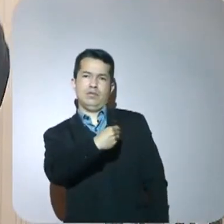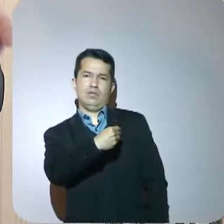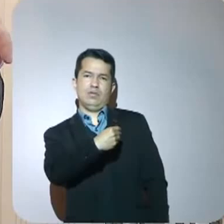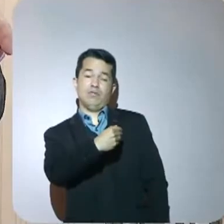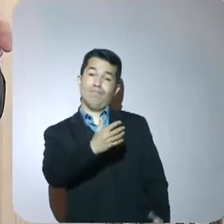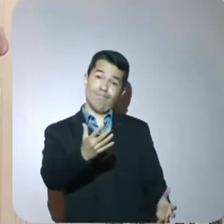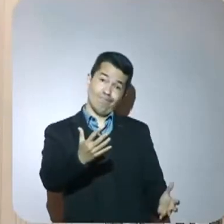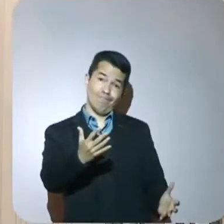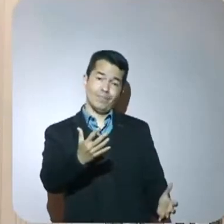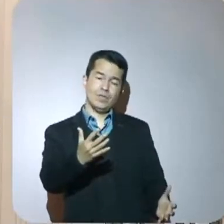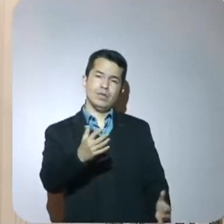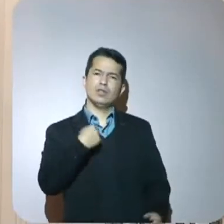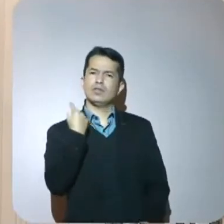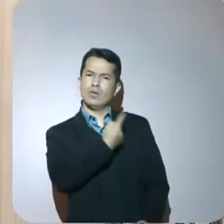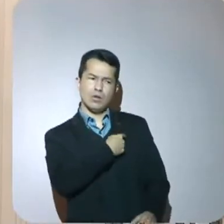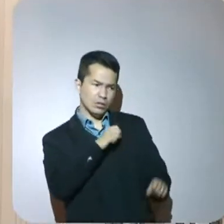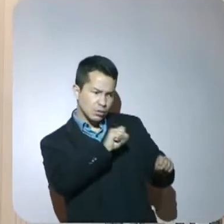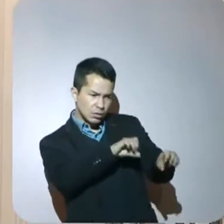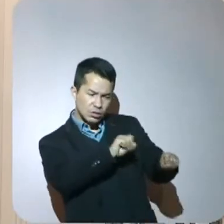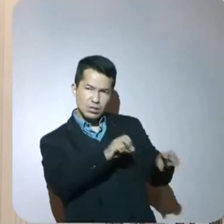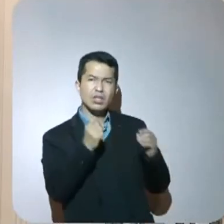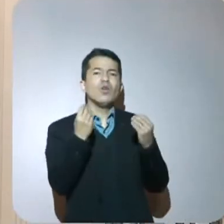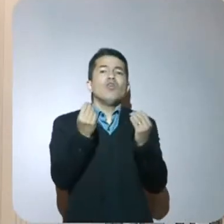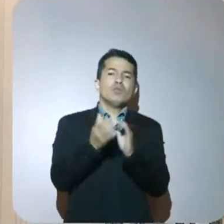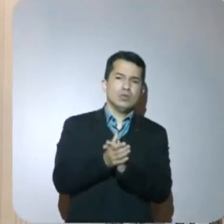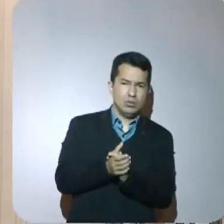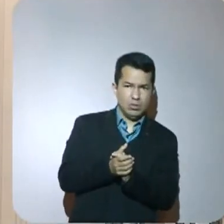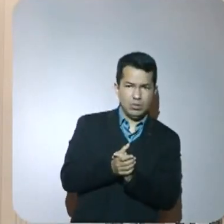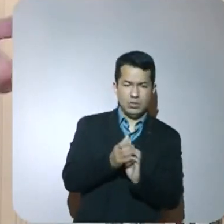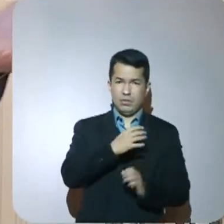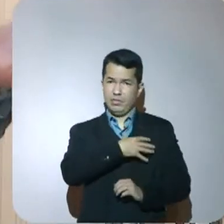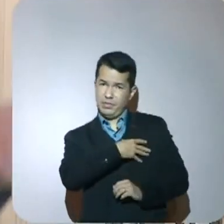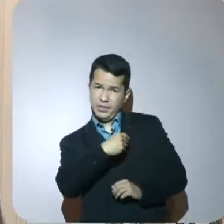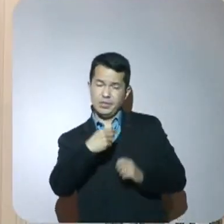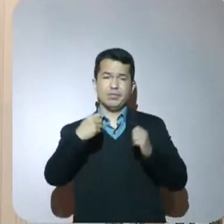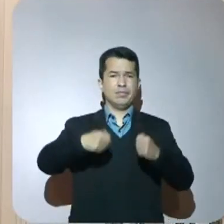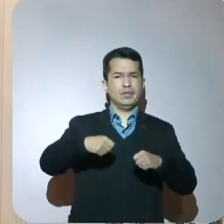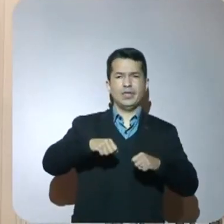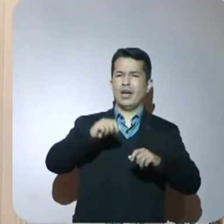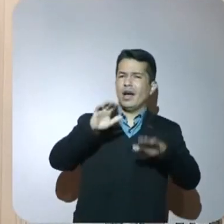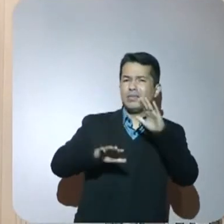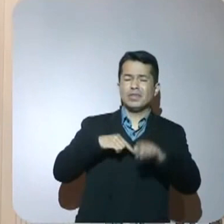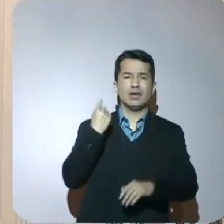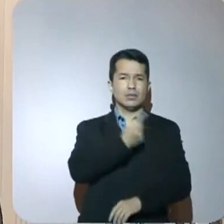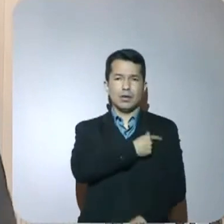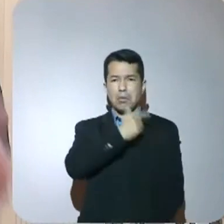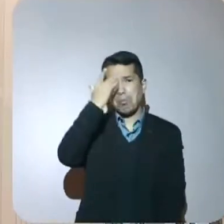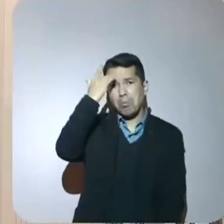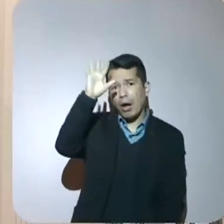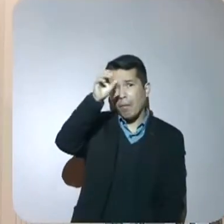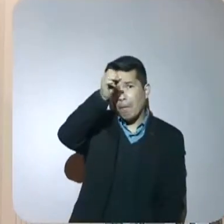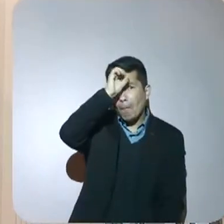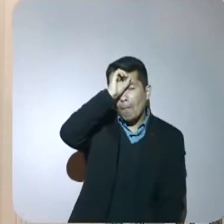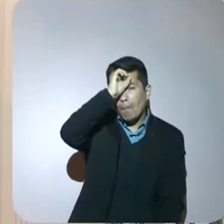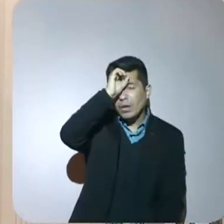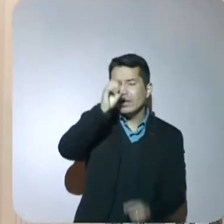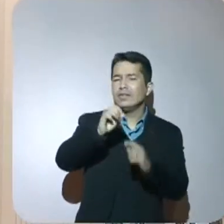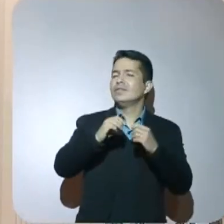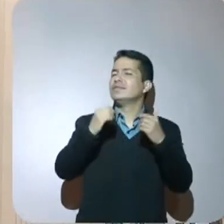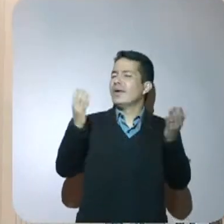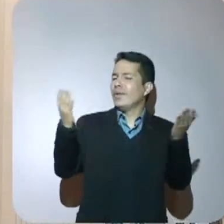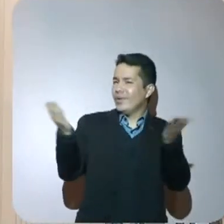uma experiência e com fundamento na palavra. E às vezes a gente não sabe fazer isso. Então eu queria desafiar